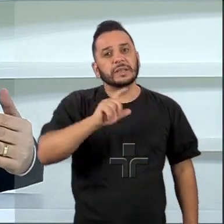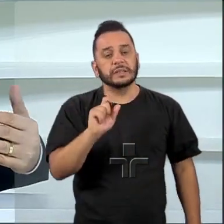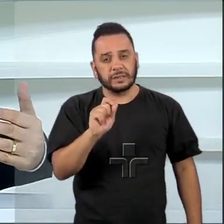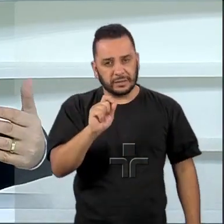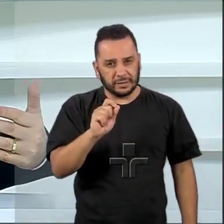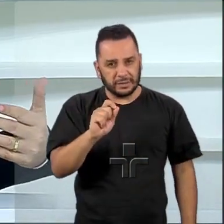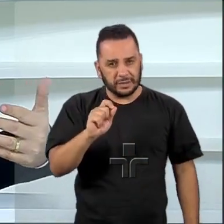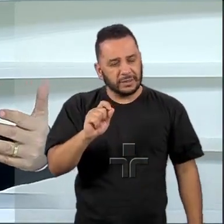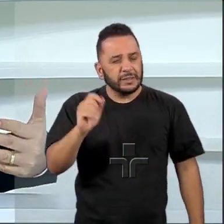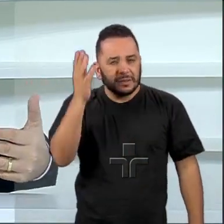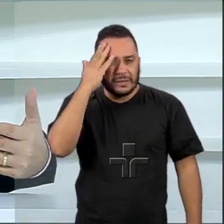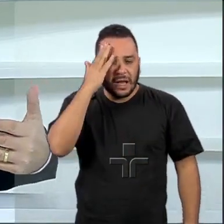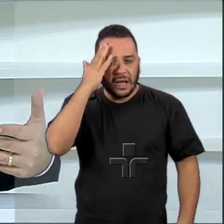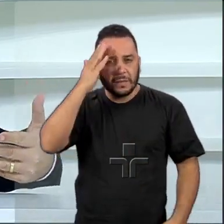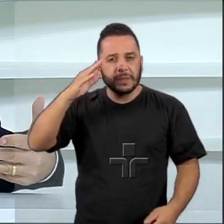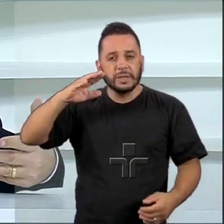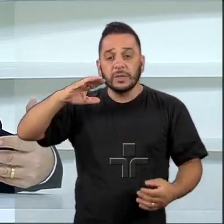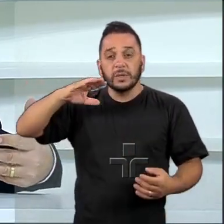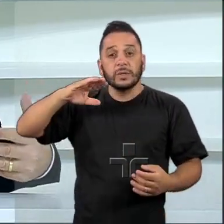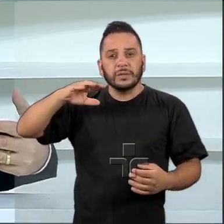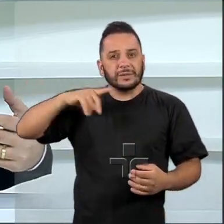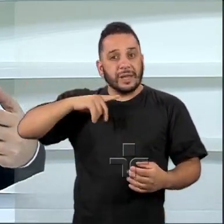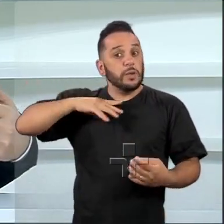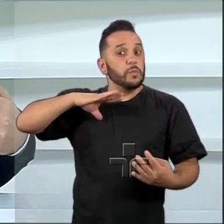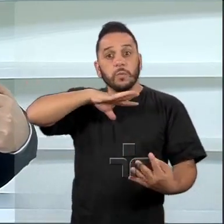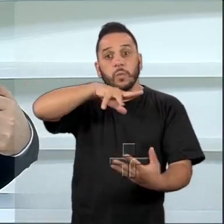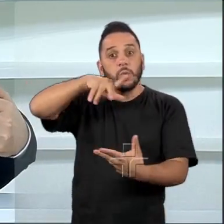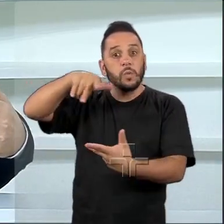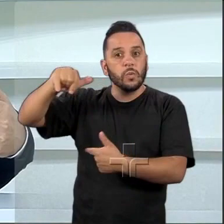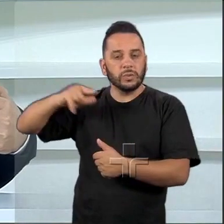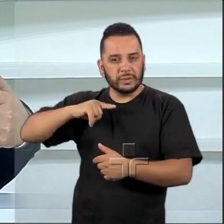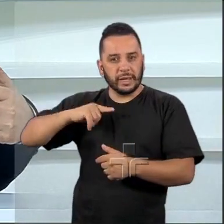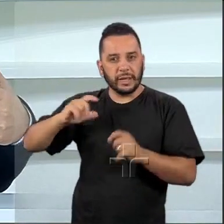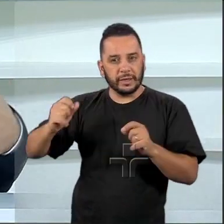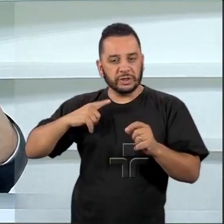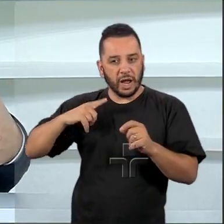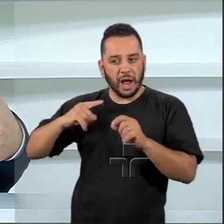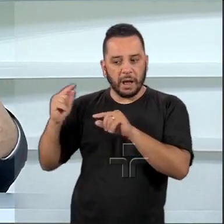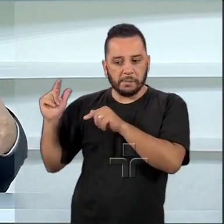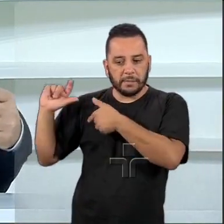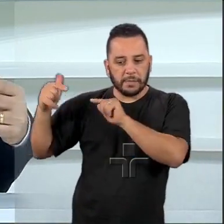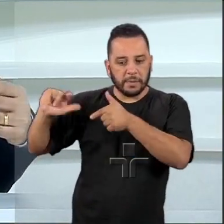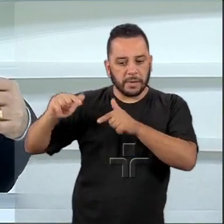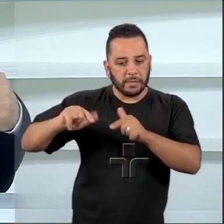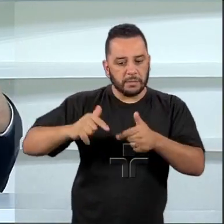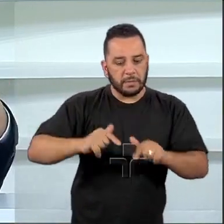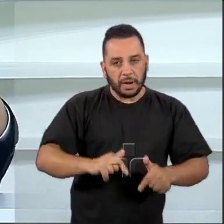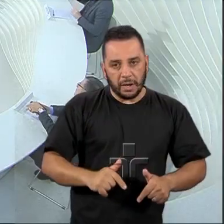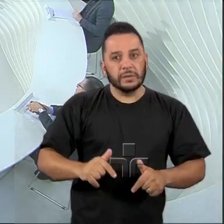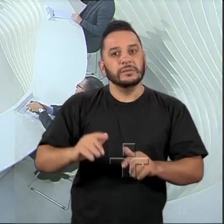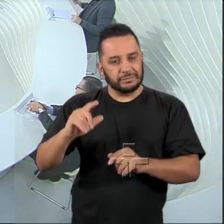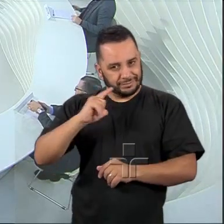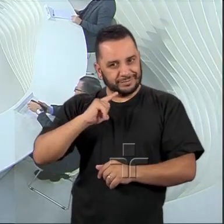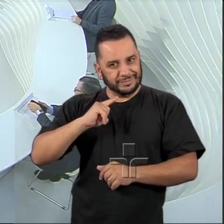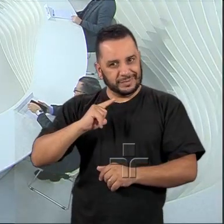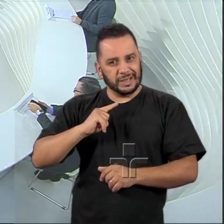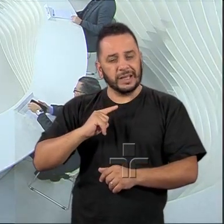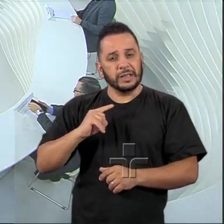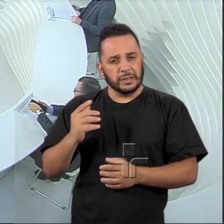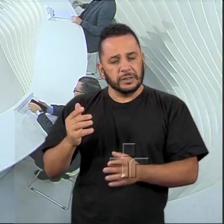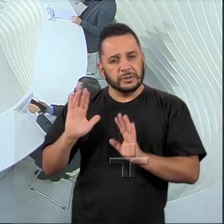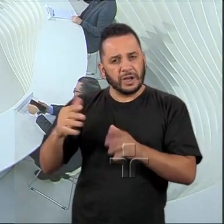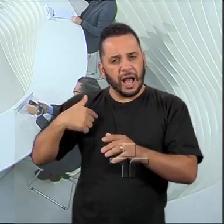onda internacional conservadora. Né? Como isso chega no Brasil e como isso combina com